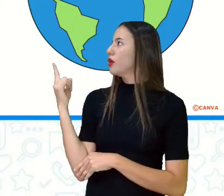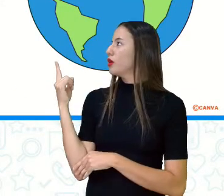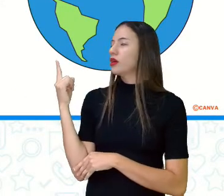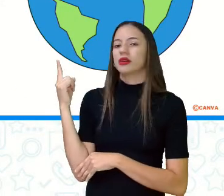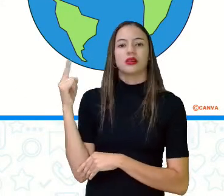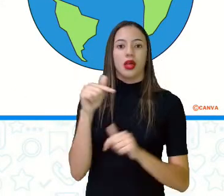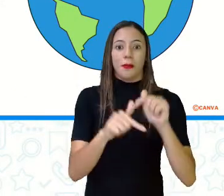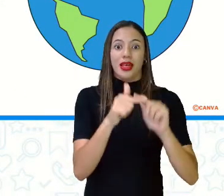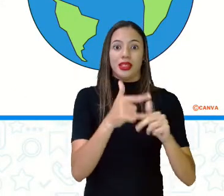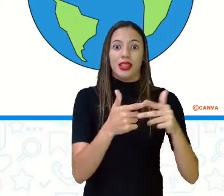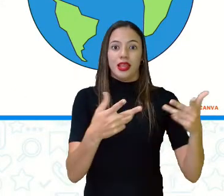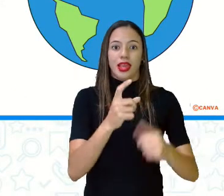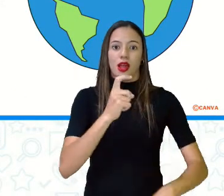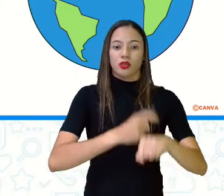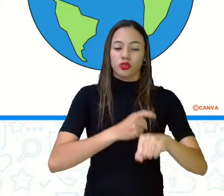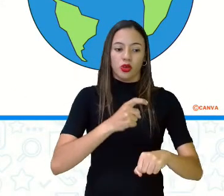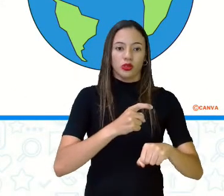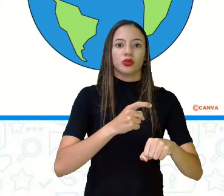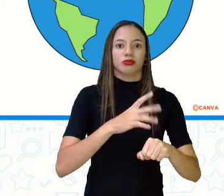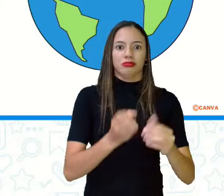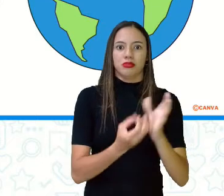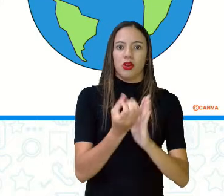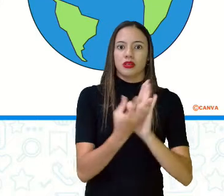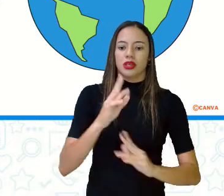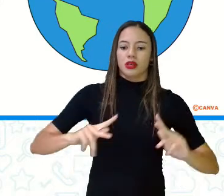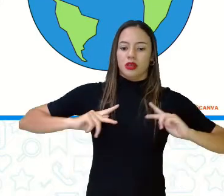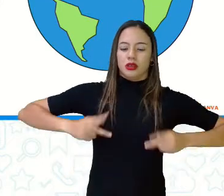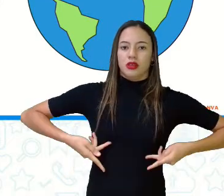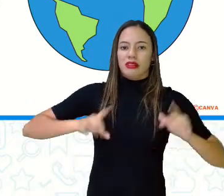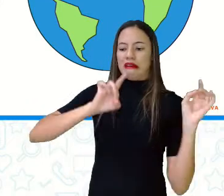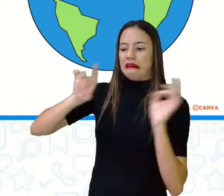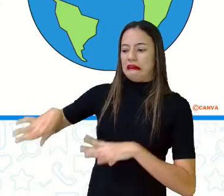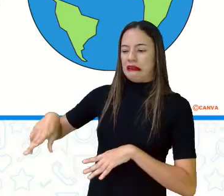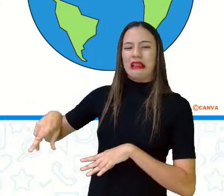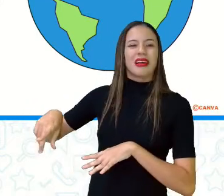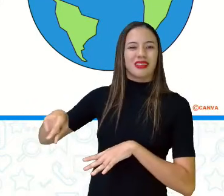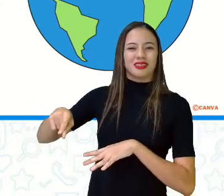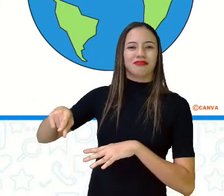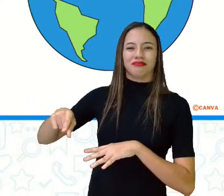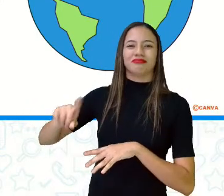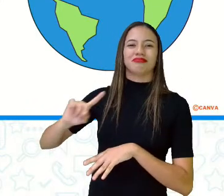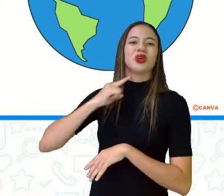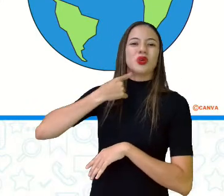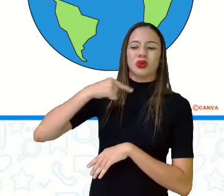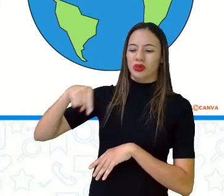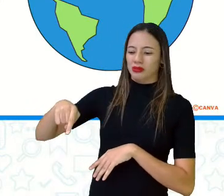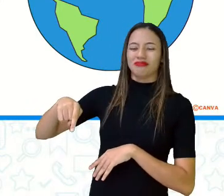resíduo sólido produzido pelo homem jogado por causa da poluição, a contaminação do solo traz doenças,